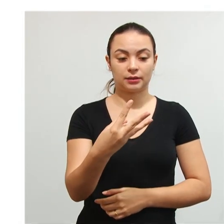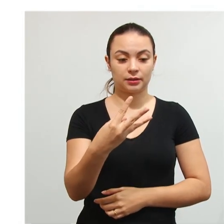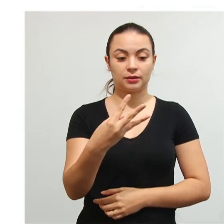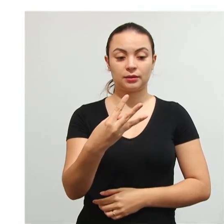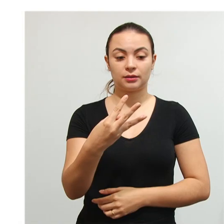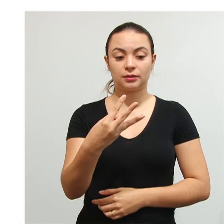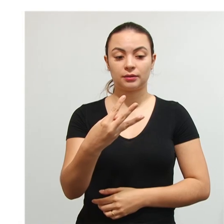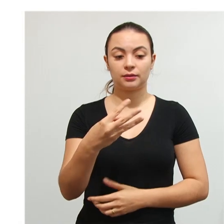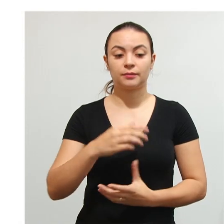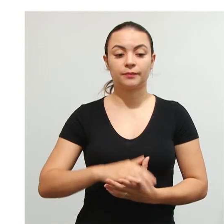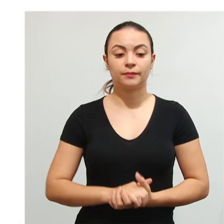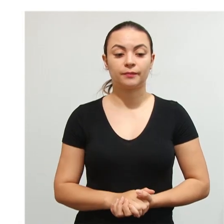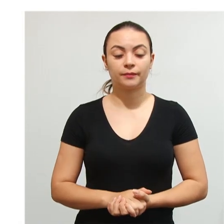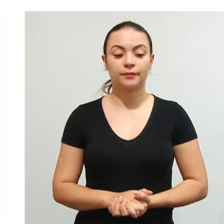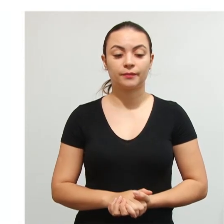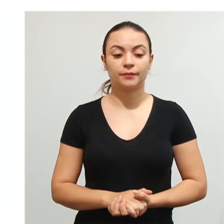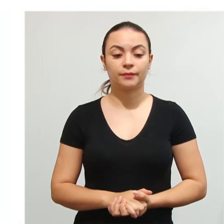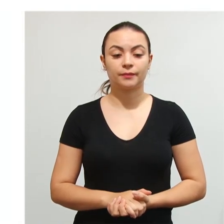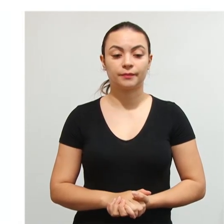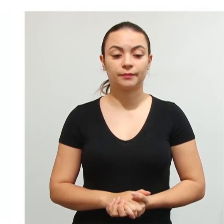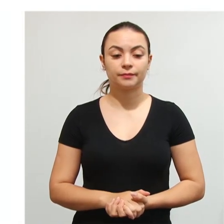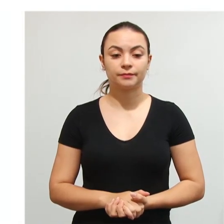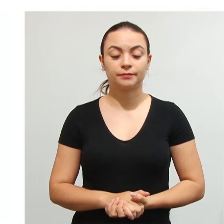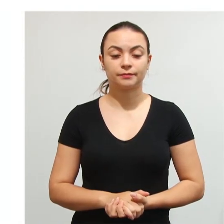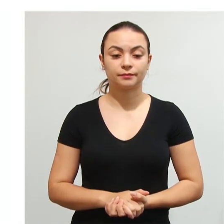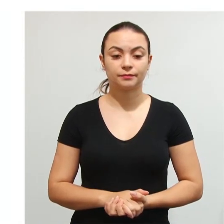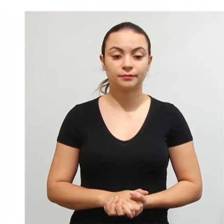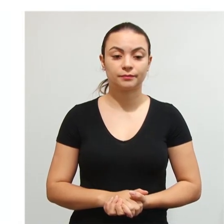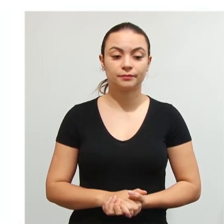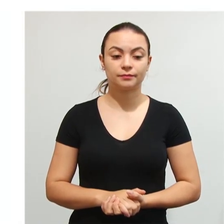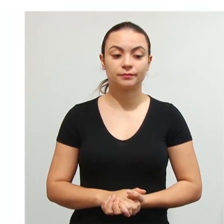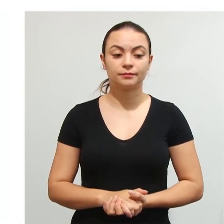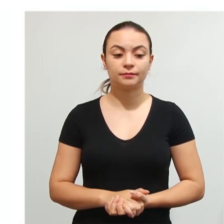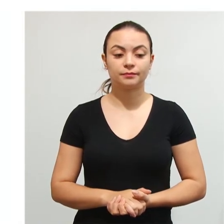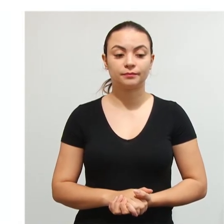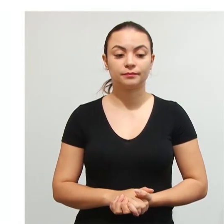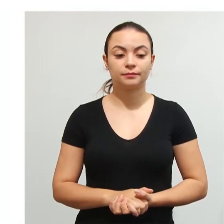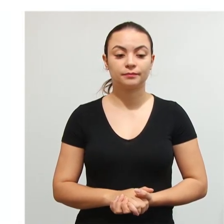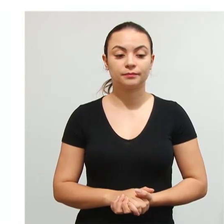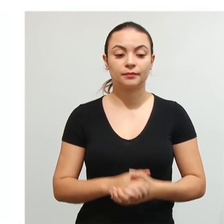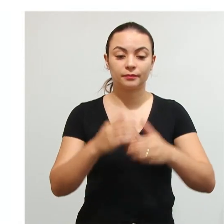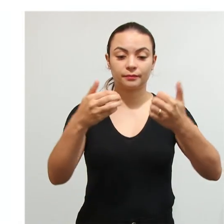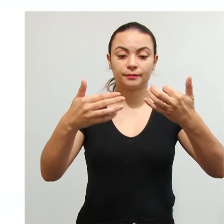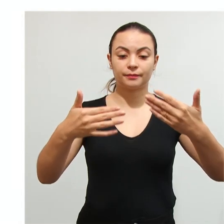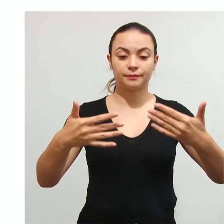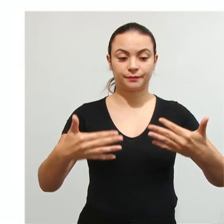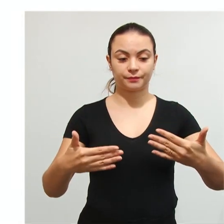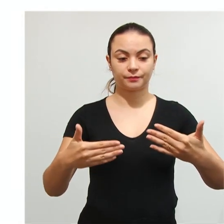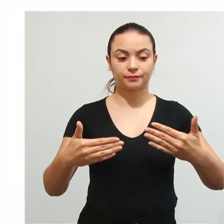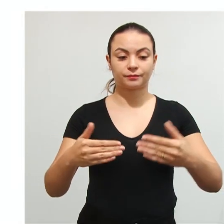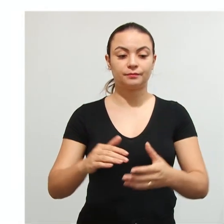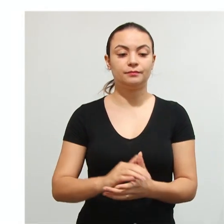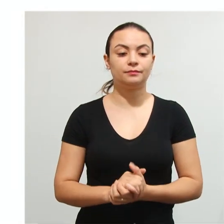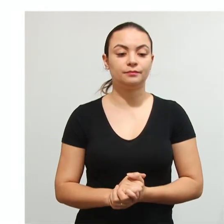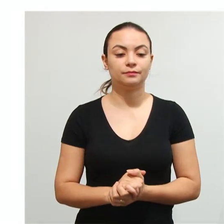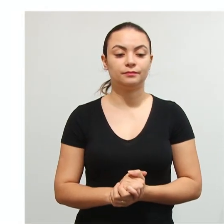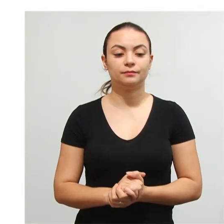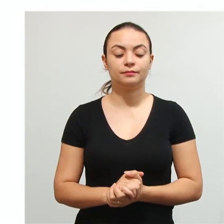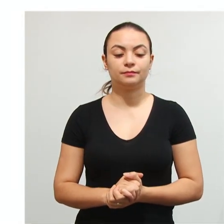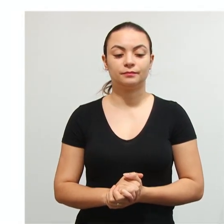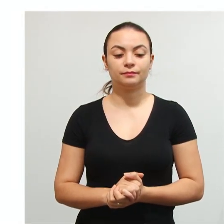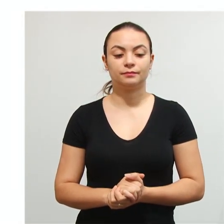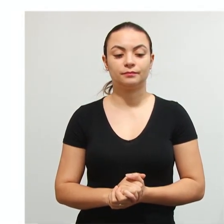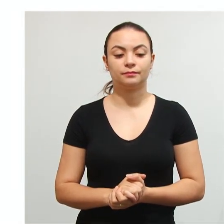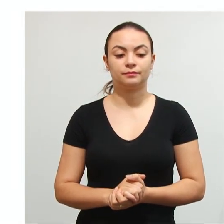0,3 - 1 resolve o que tá dentro do parênteses e m é igual a